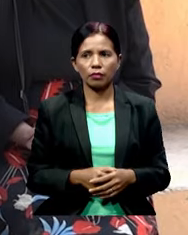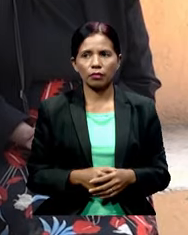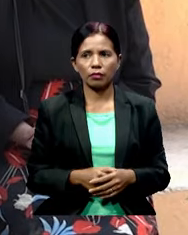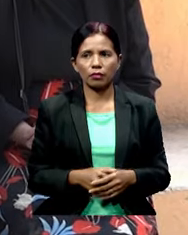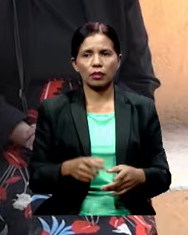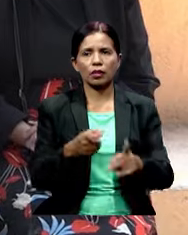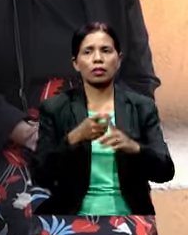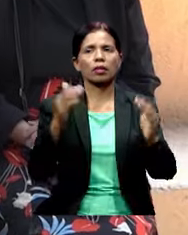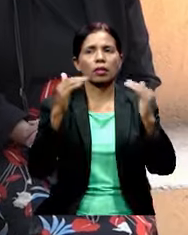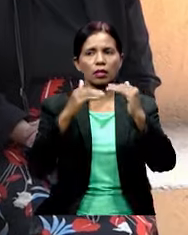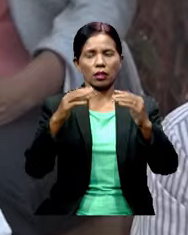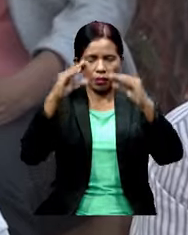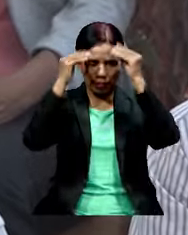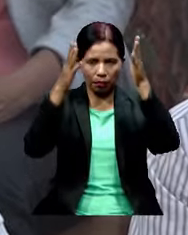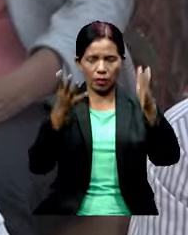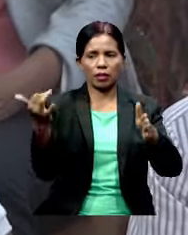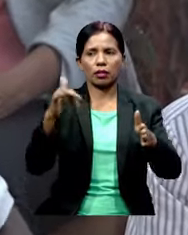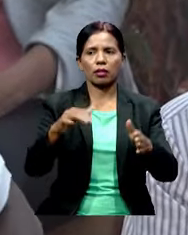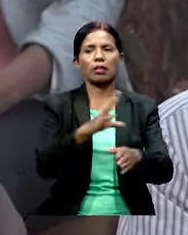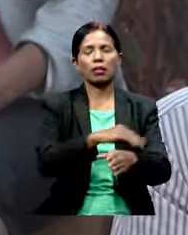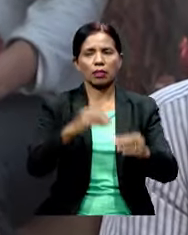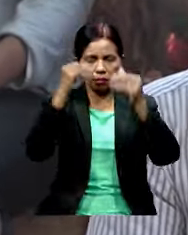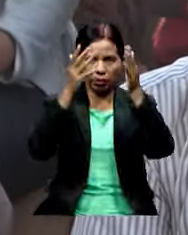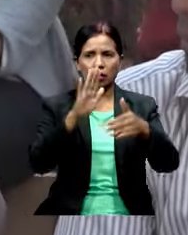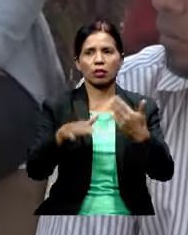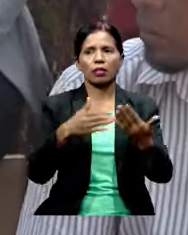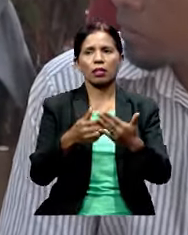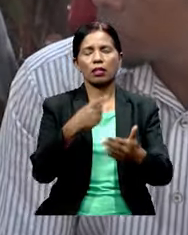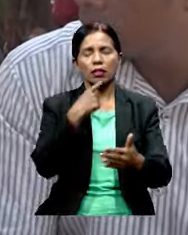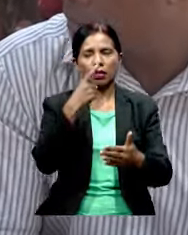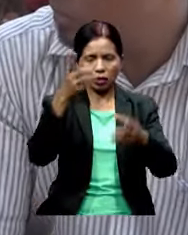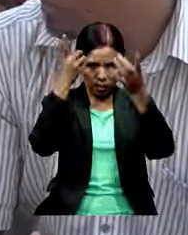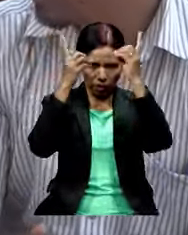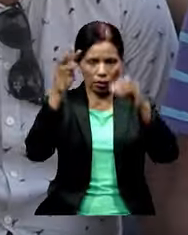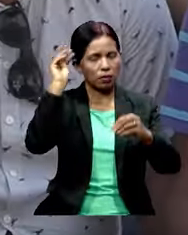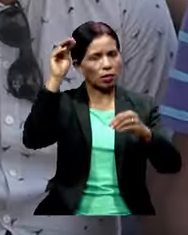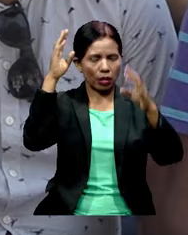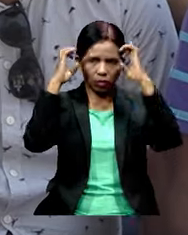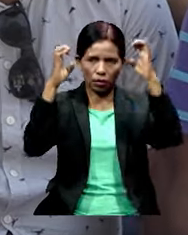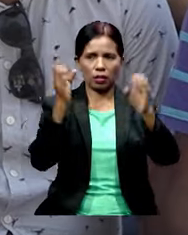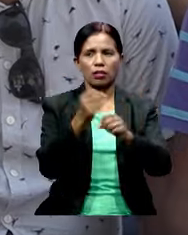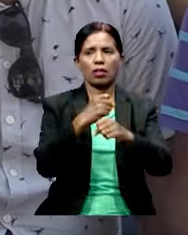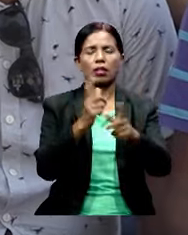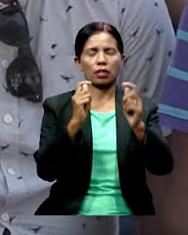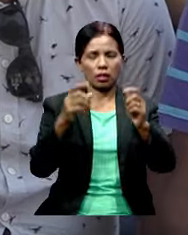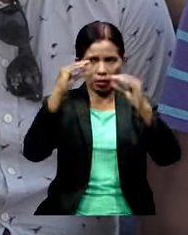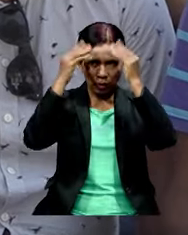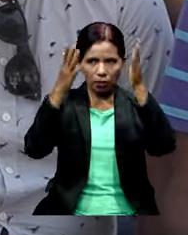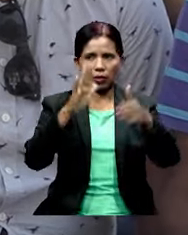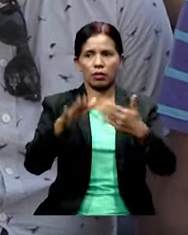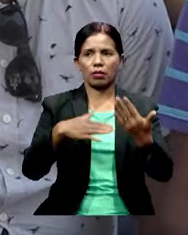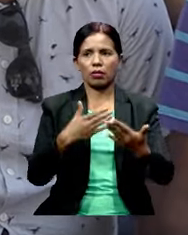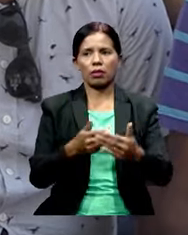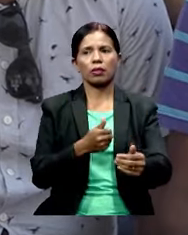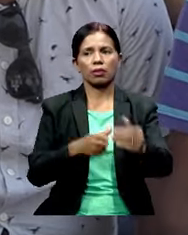Lihusi conferência imprensa, professor contratado no permanente sira lamenta no considera decisão Ministério Educação nebe at halo teste ba professor contratado sira.